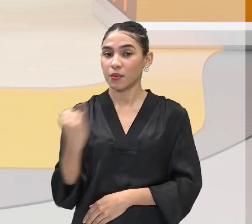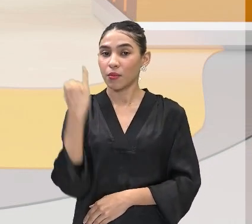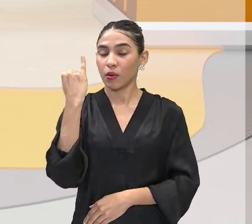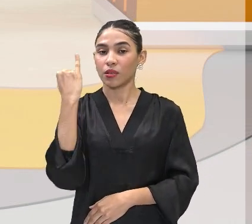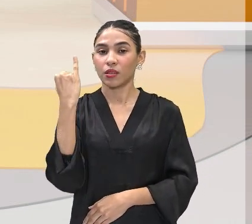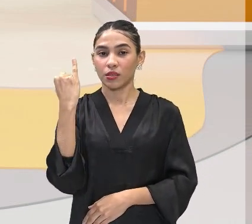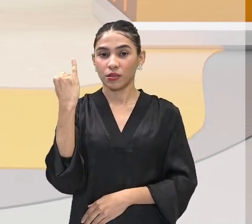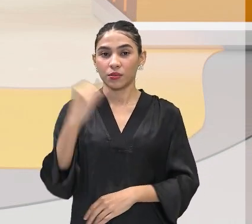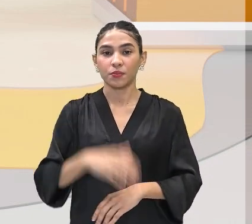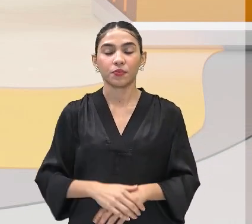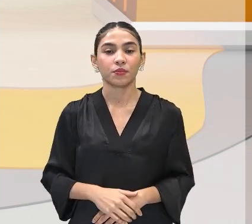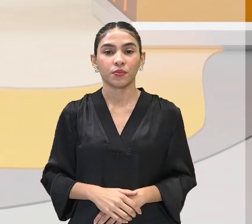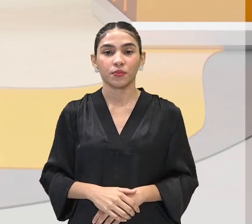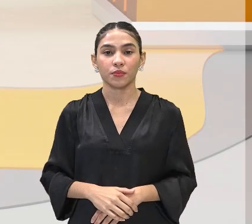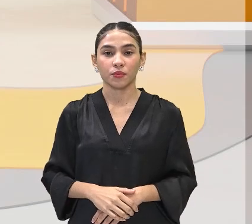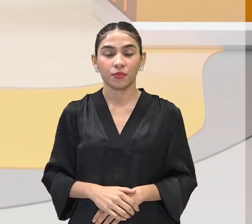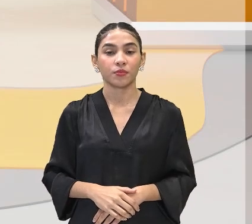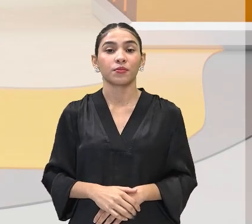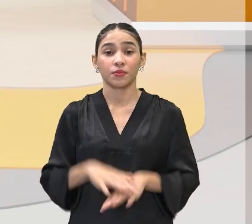fundamental para